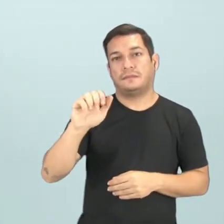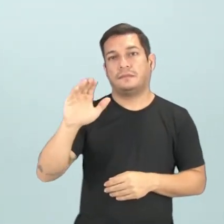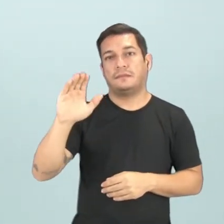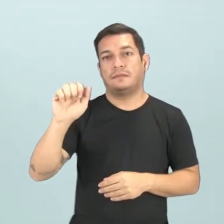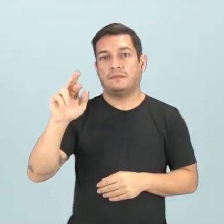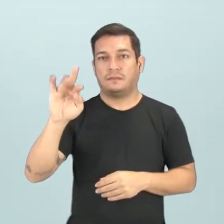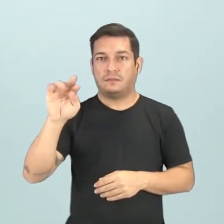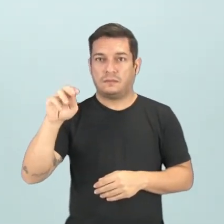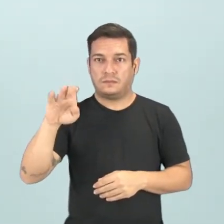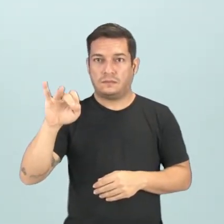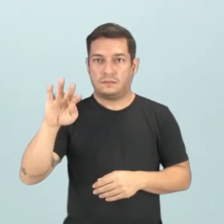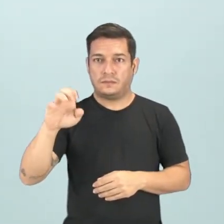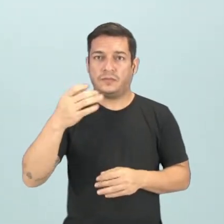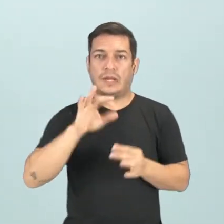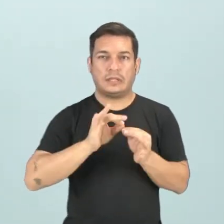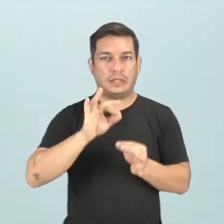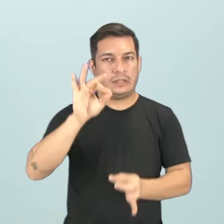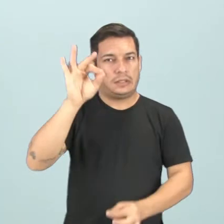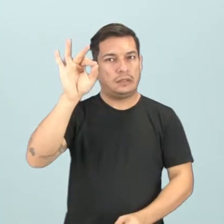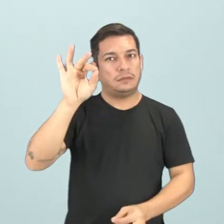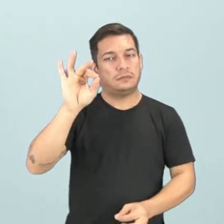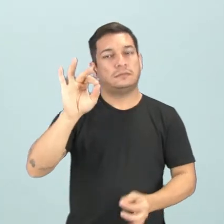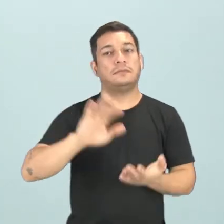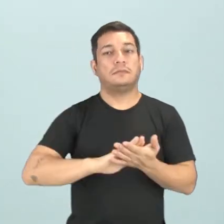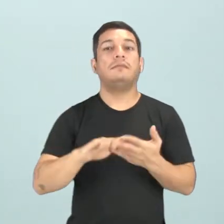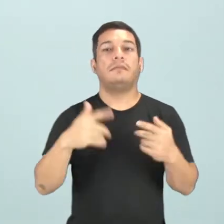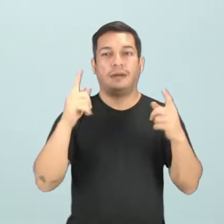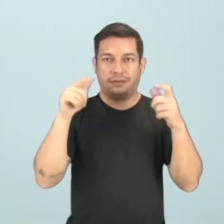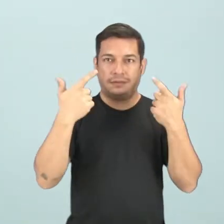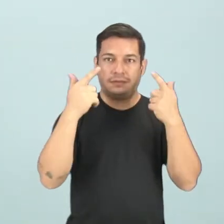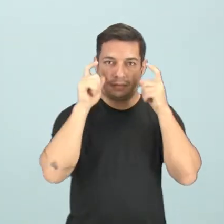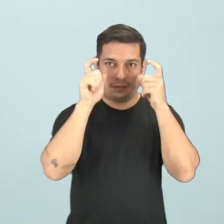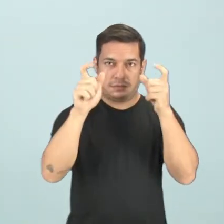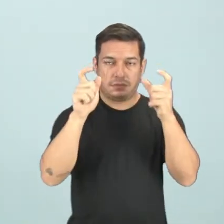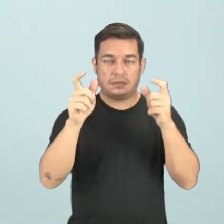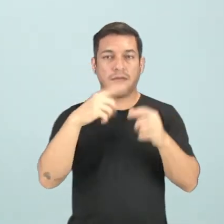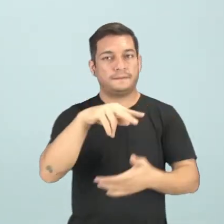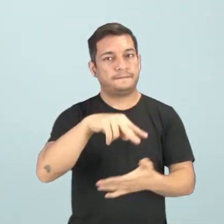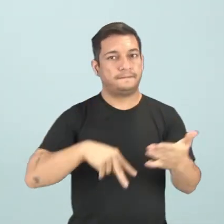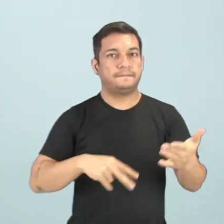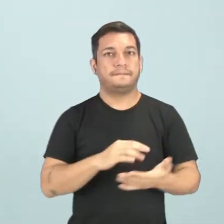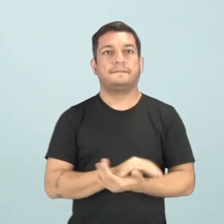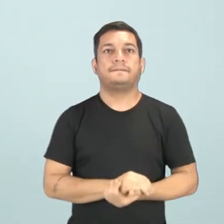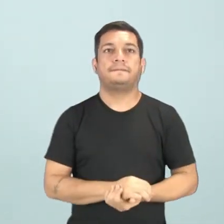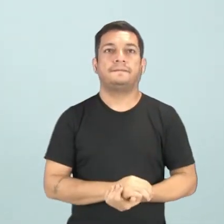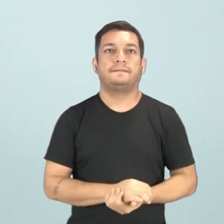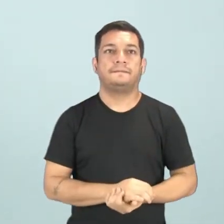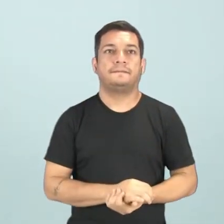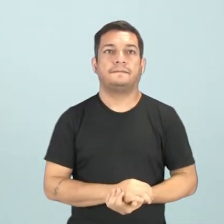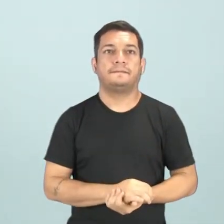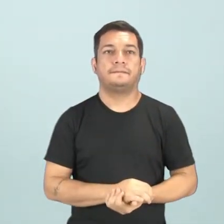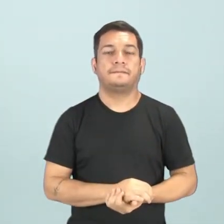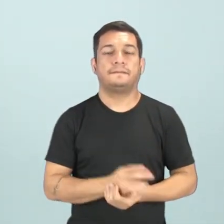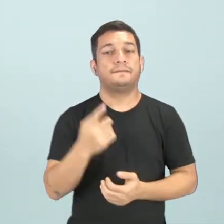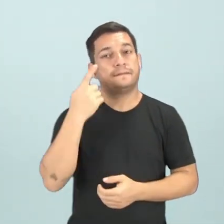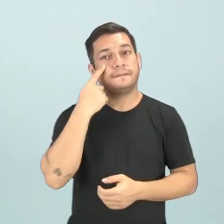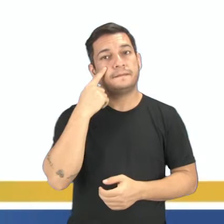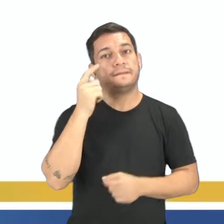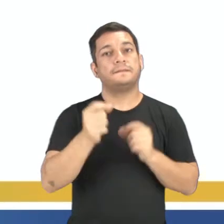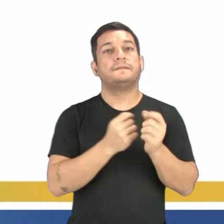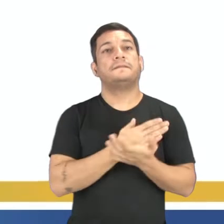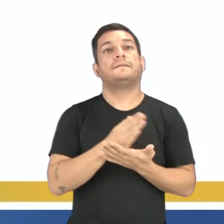conto muito extenso, mas é bem interessante de se ler, tá bom? Então aqui nós